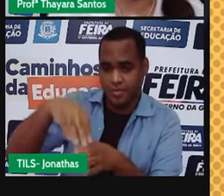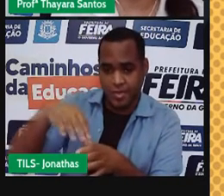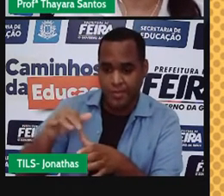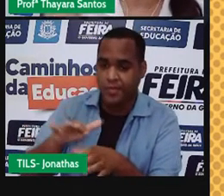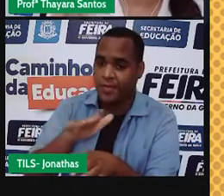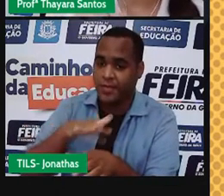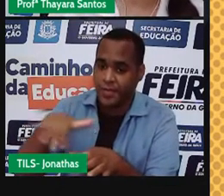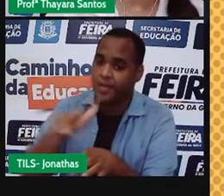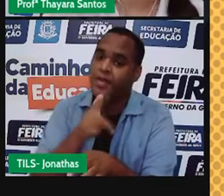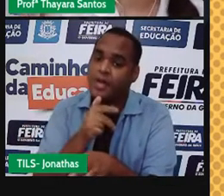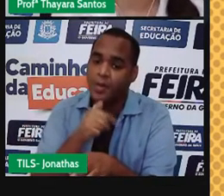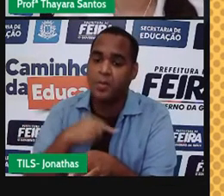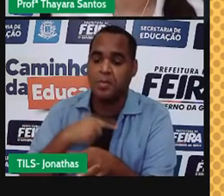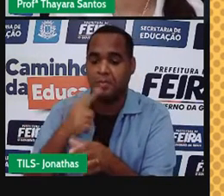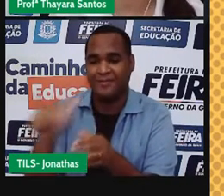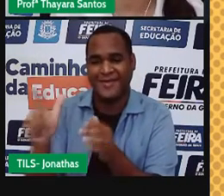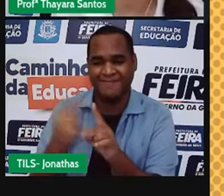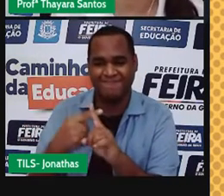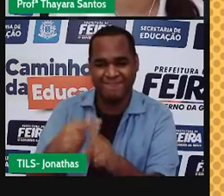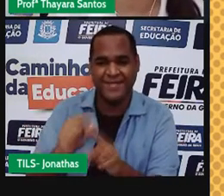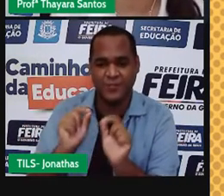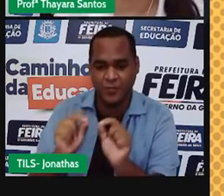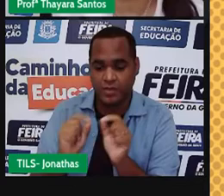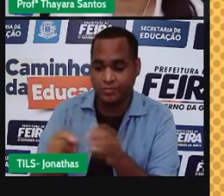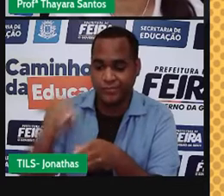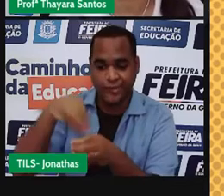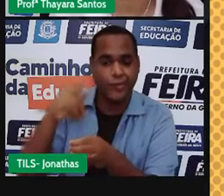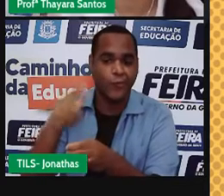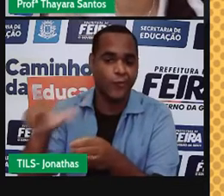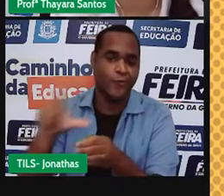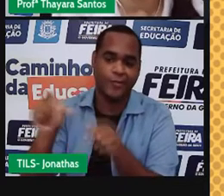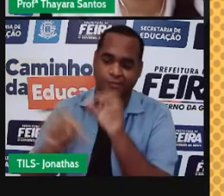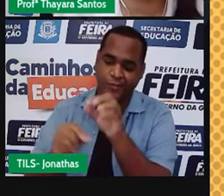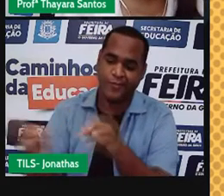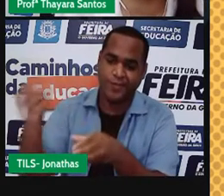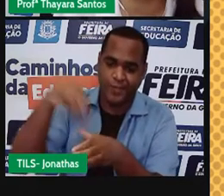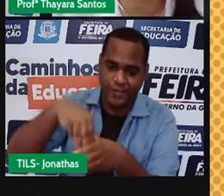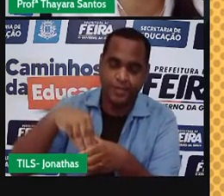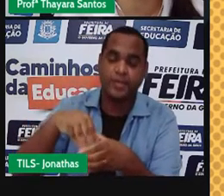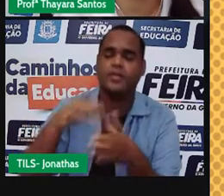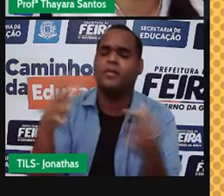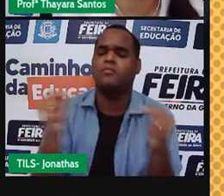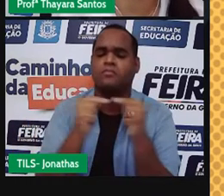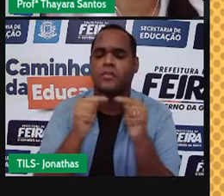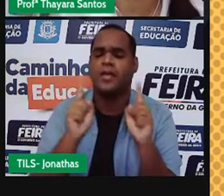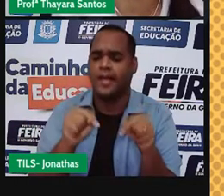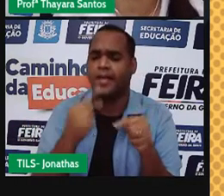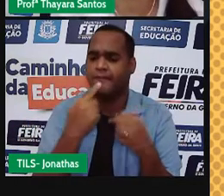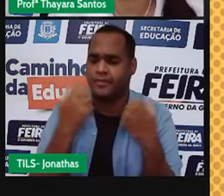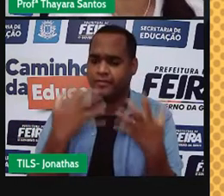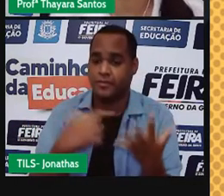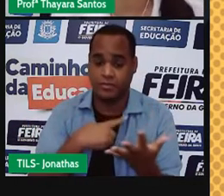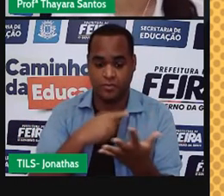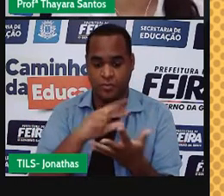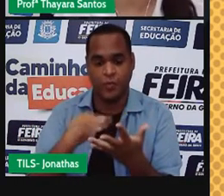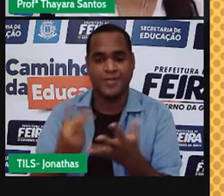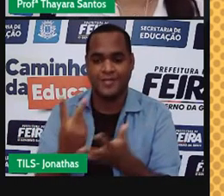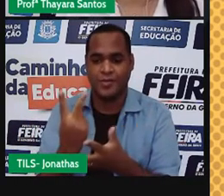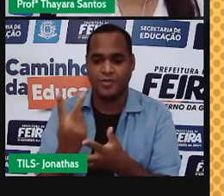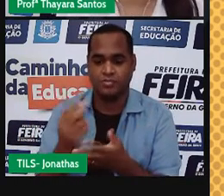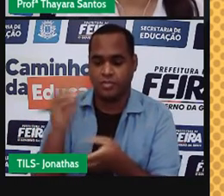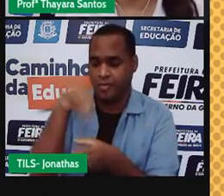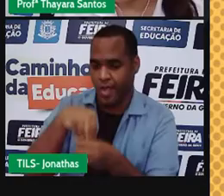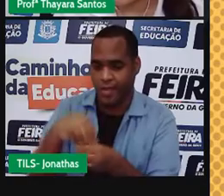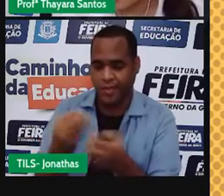pela água mas o volume que é ocupado pelo outro objeto Então isso é uma das evidências de que dois corpos não